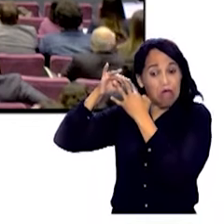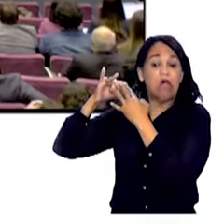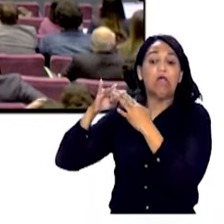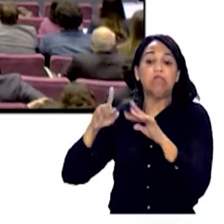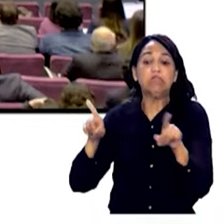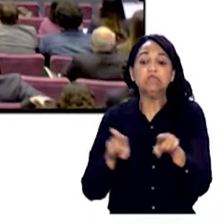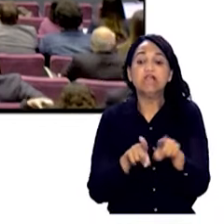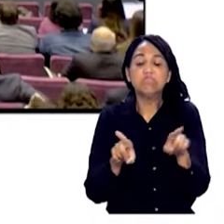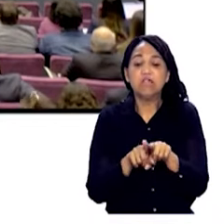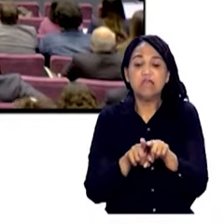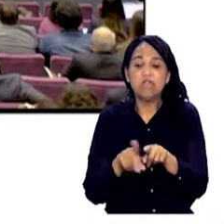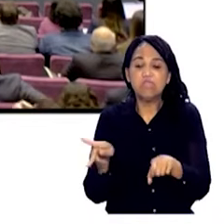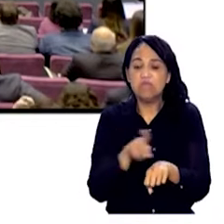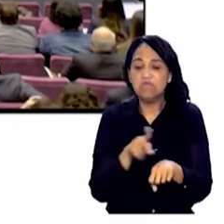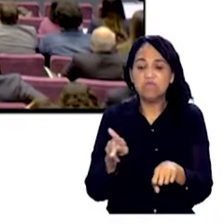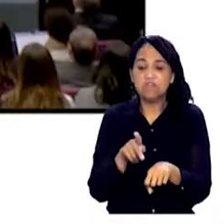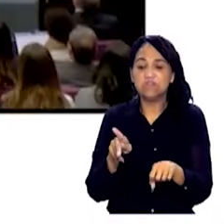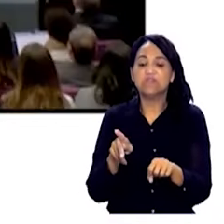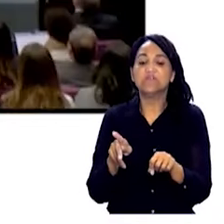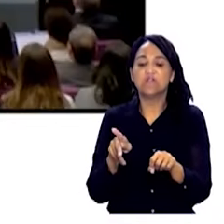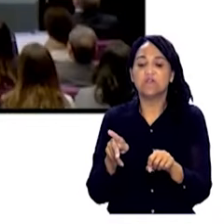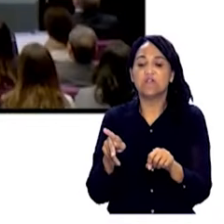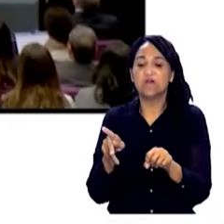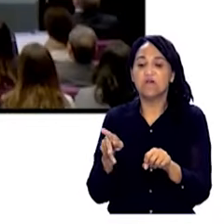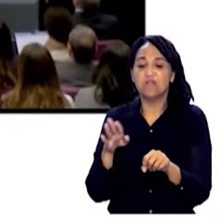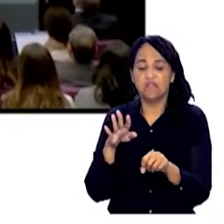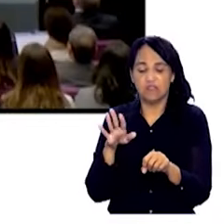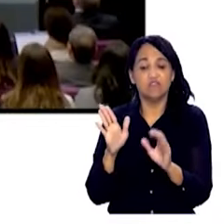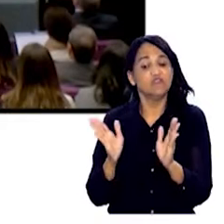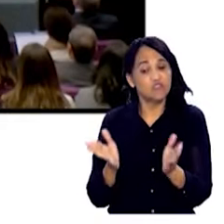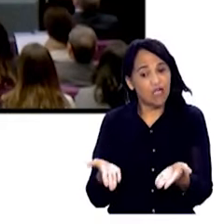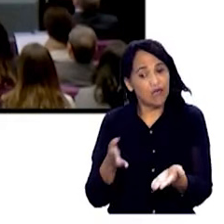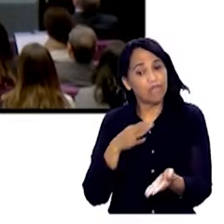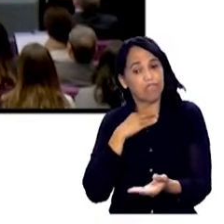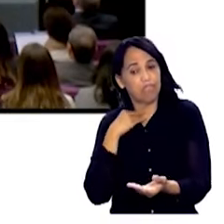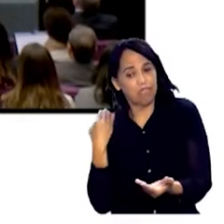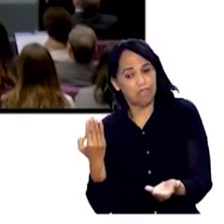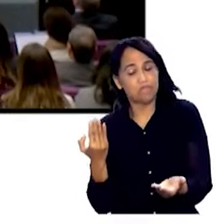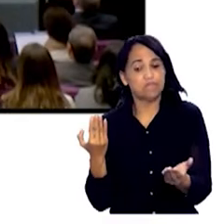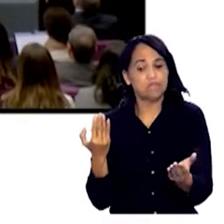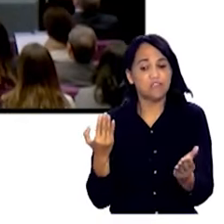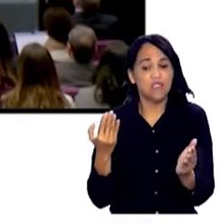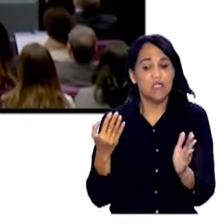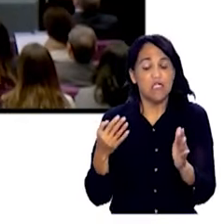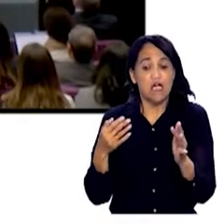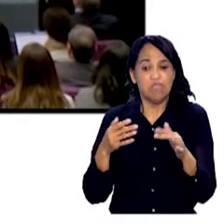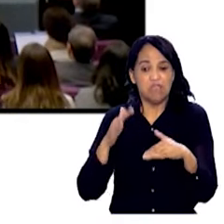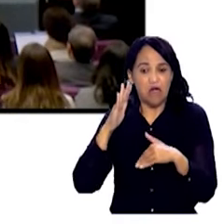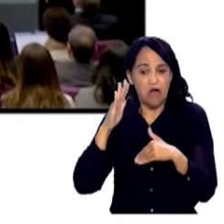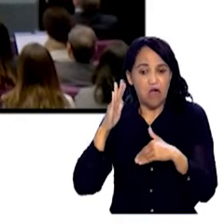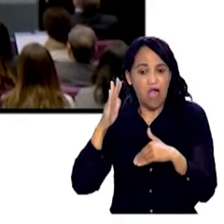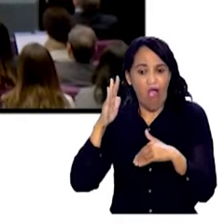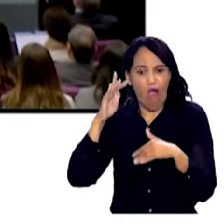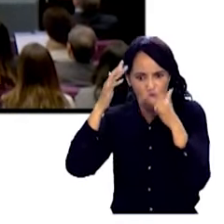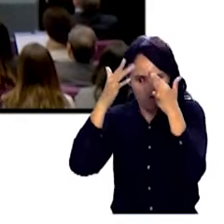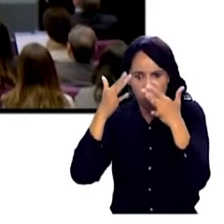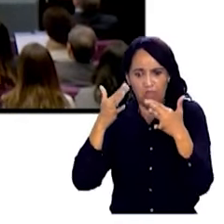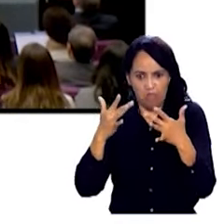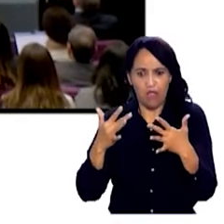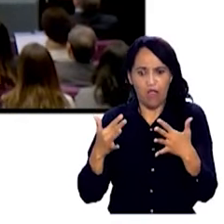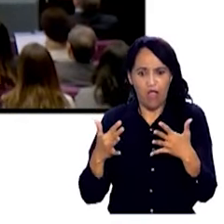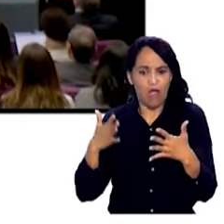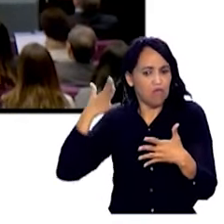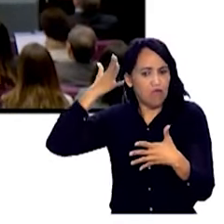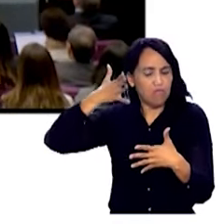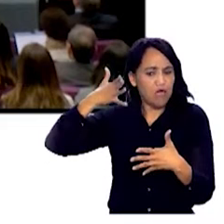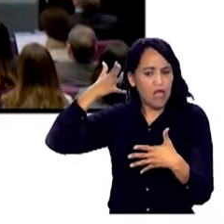eh que já não está conosco pois bem me compete aqui falar sobre a suprema corte do Reino